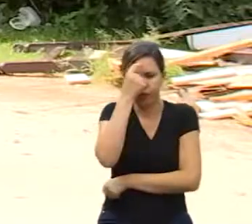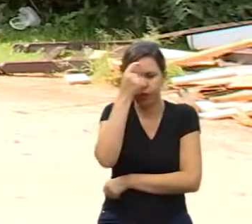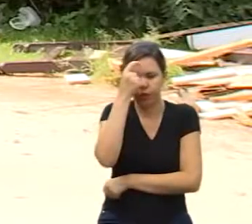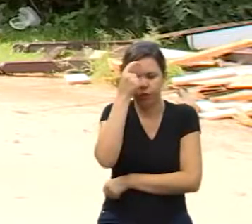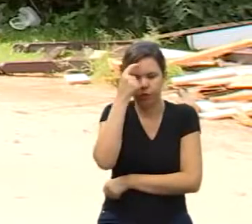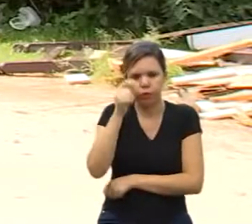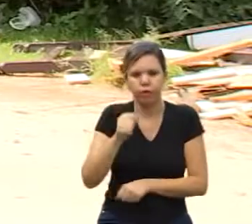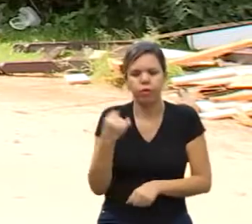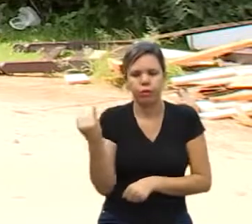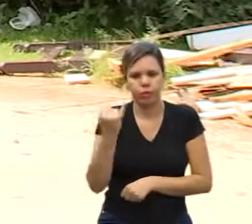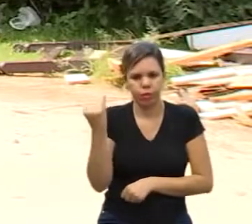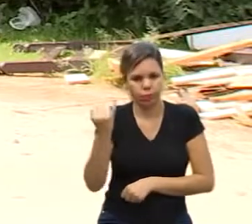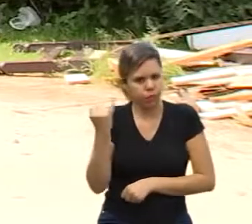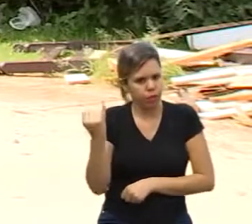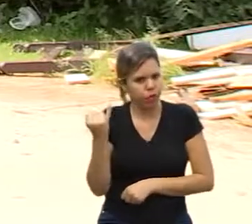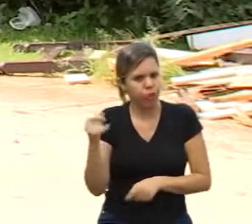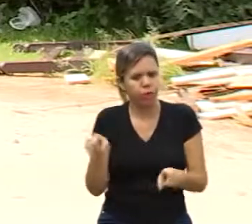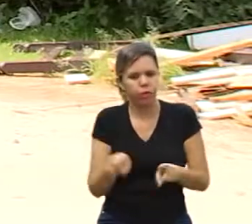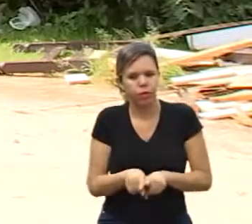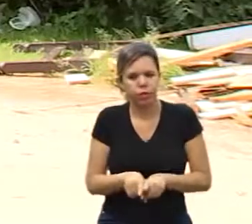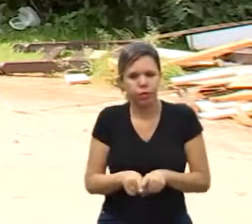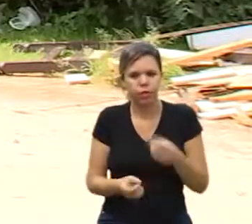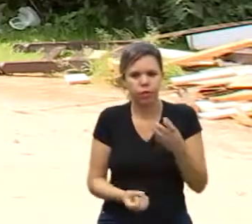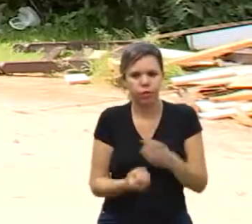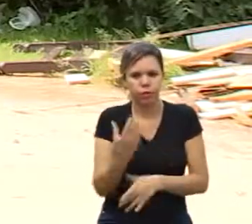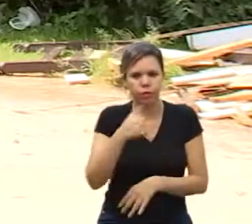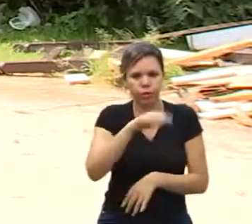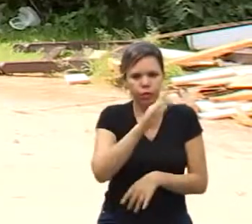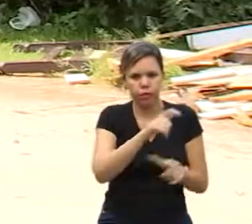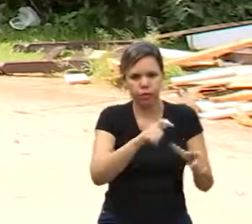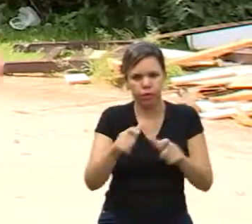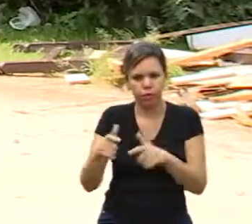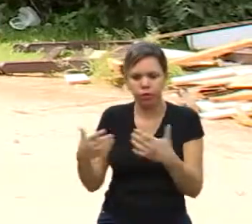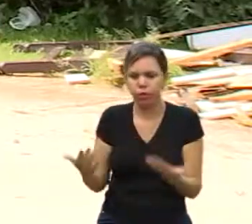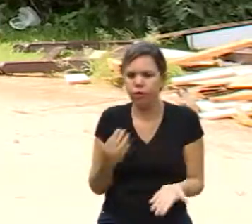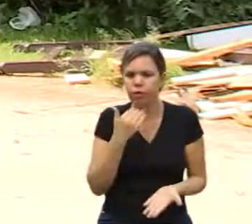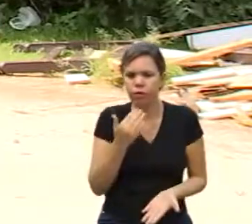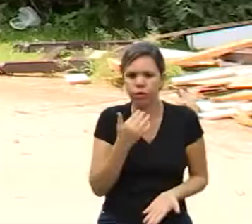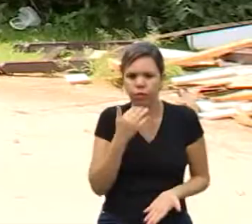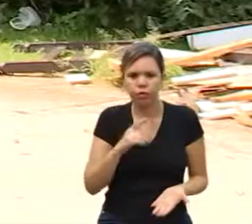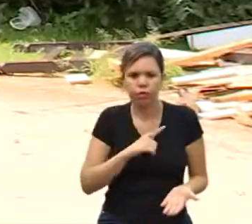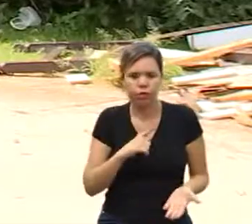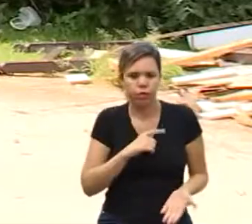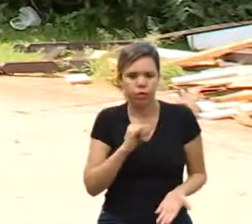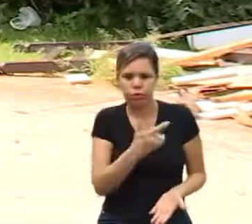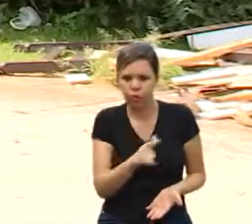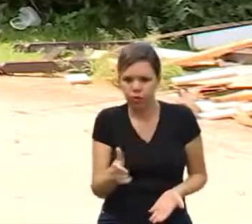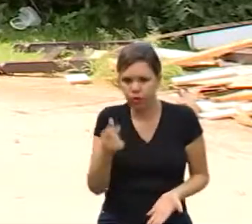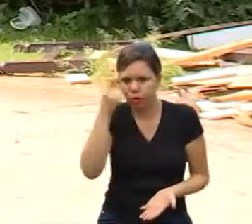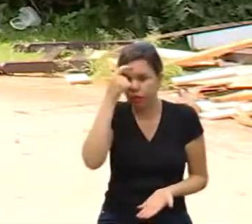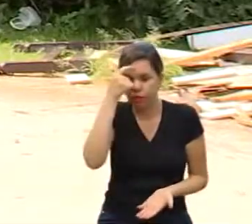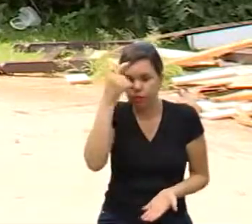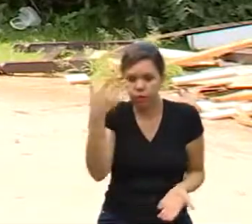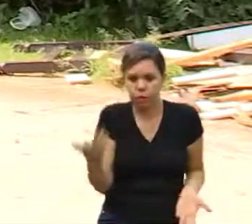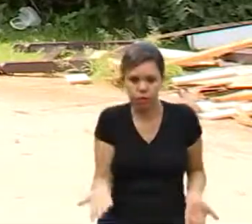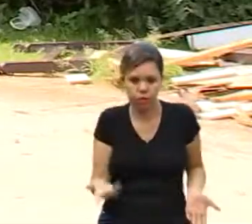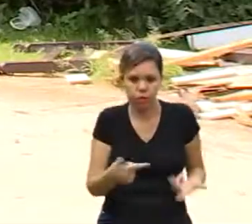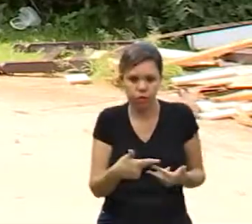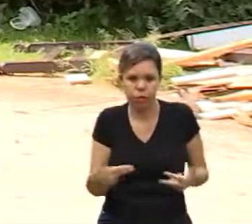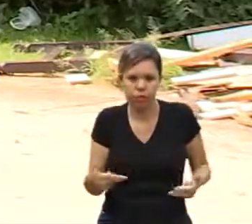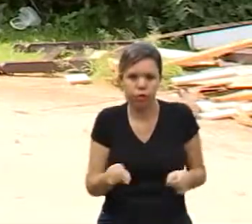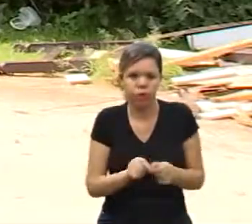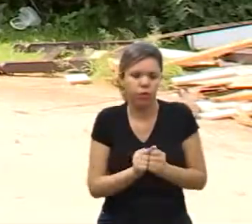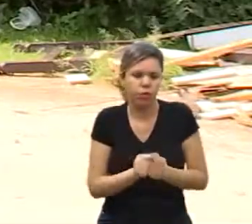A conscientização ela é de extrema importância, tanto quanto a criação de mais espaços. Não adianta ter espaço se não tiver a